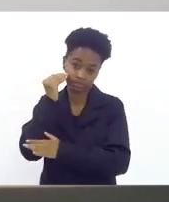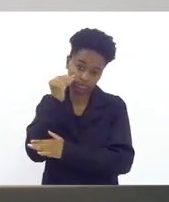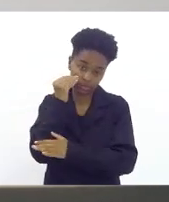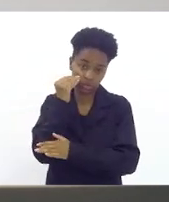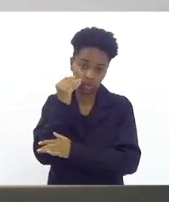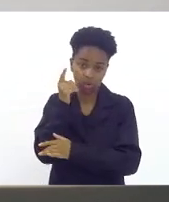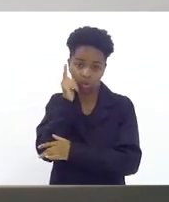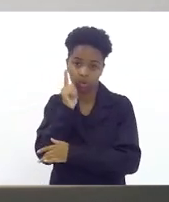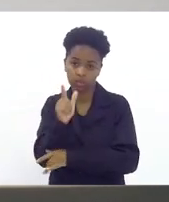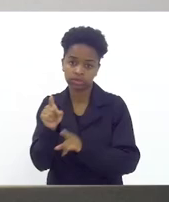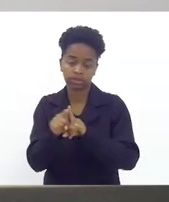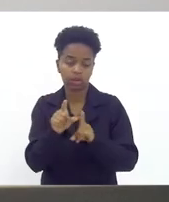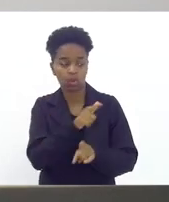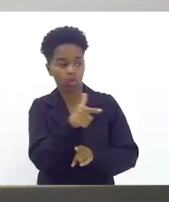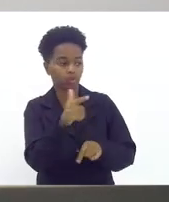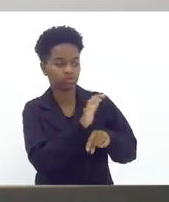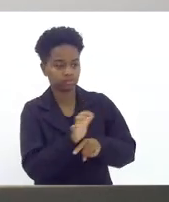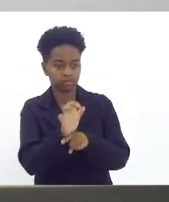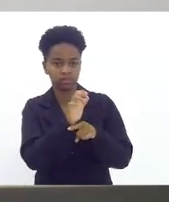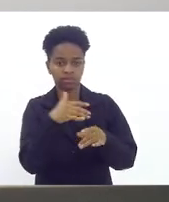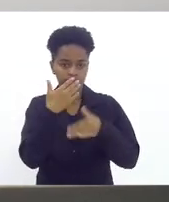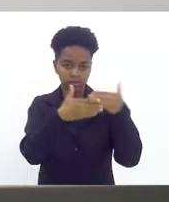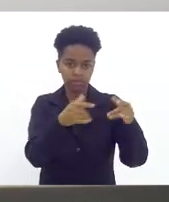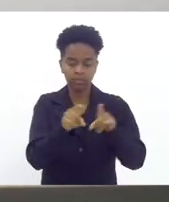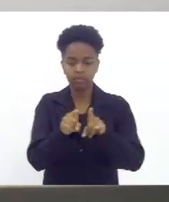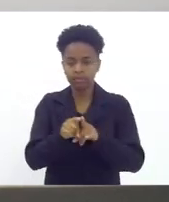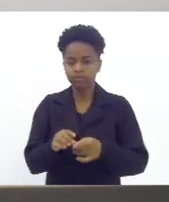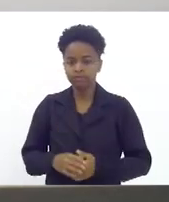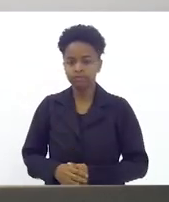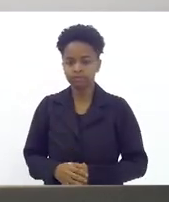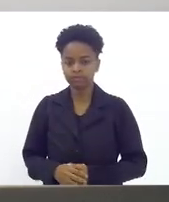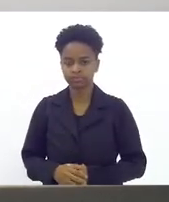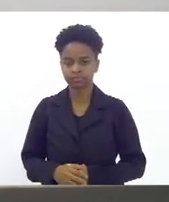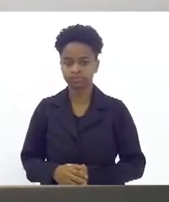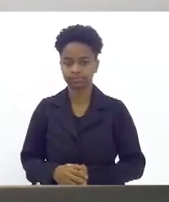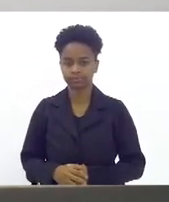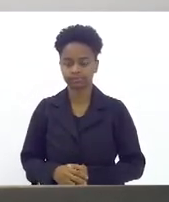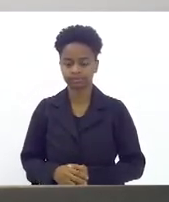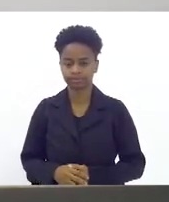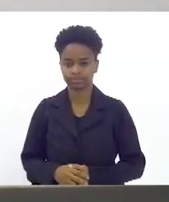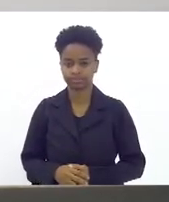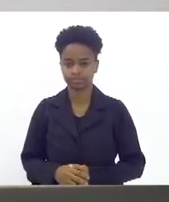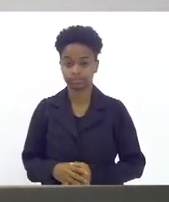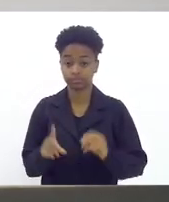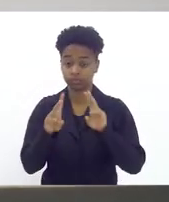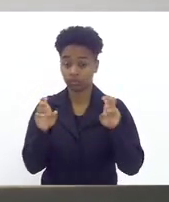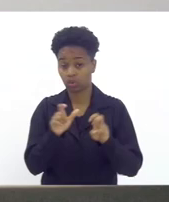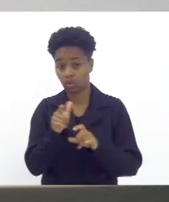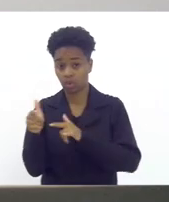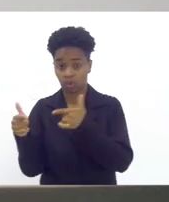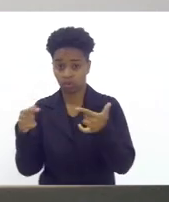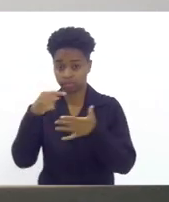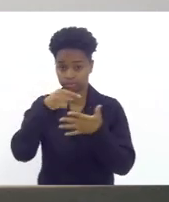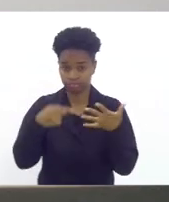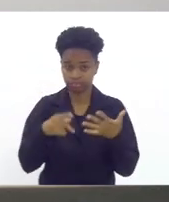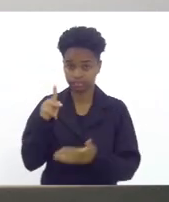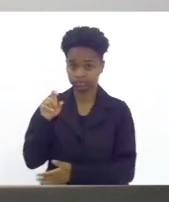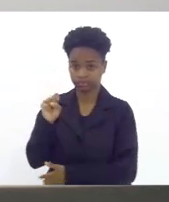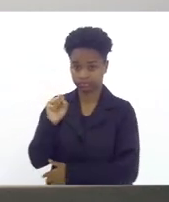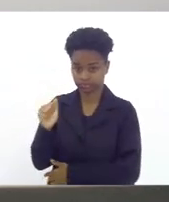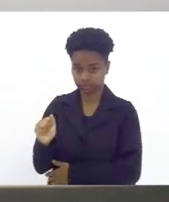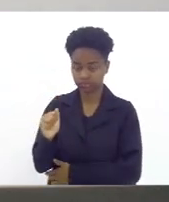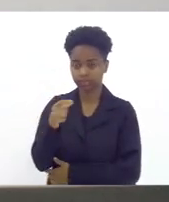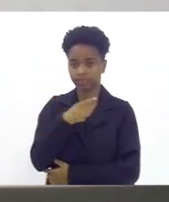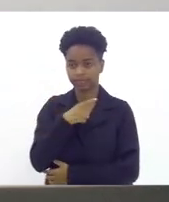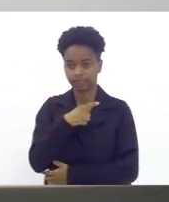s e outros né outros estados também já tem avançado nesse sentido é em relação a esses outros mecanismos o PSA ele